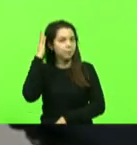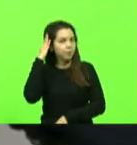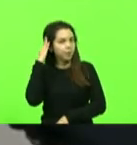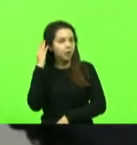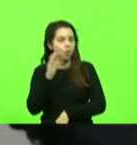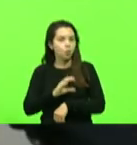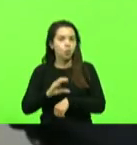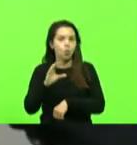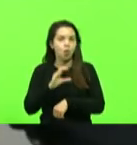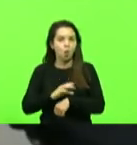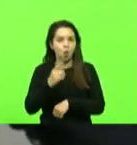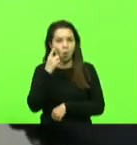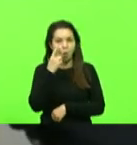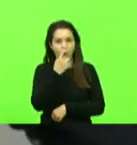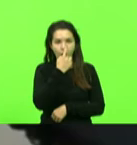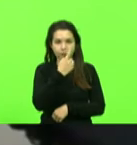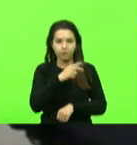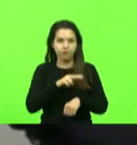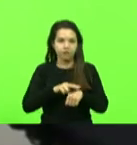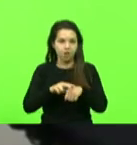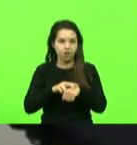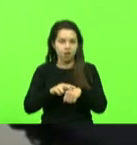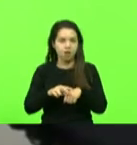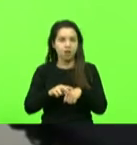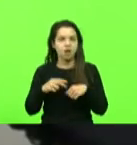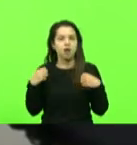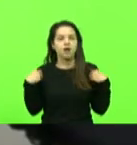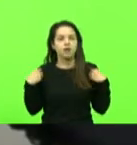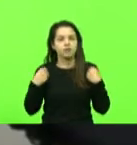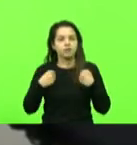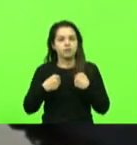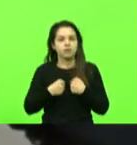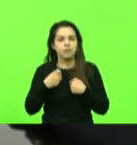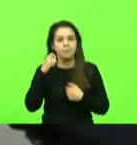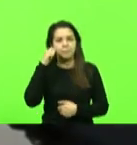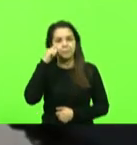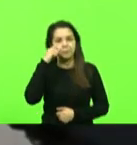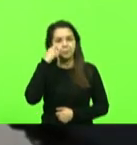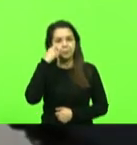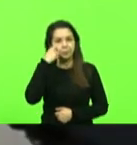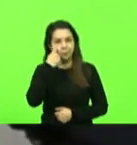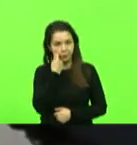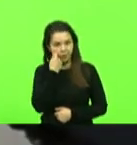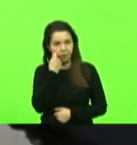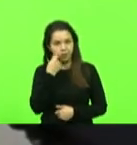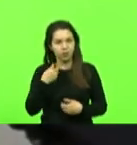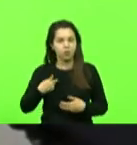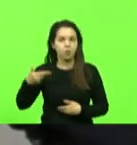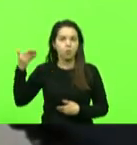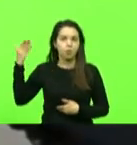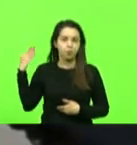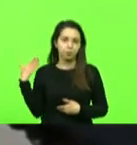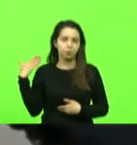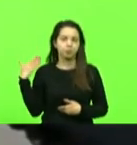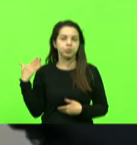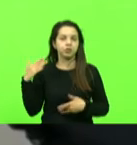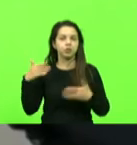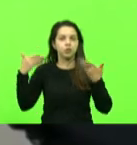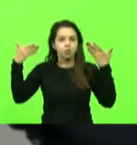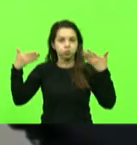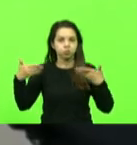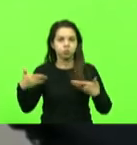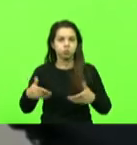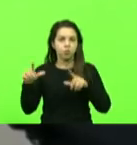verdes. Estou com um casaco preto, uma blusa branca e aqui atrás de mim um painel onde está